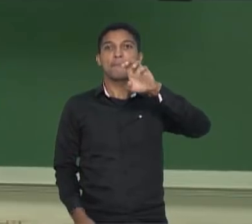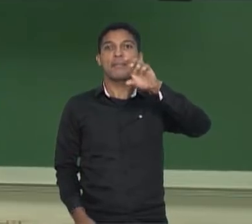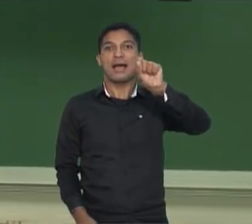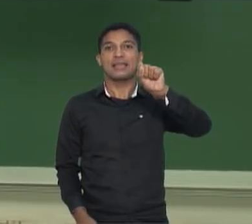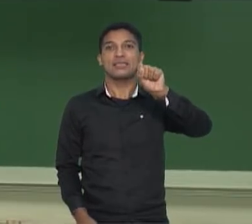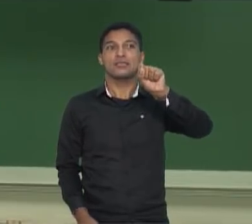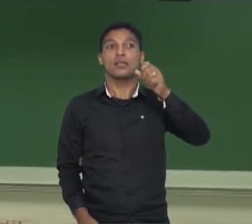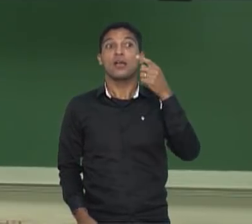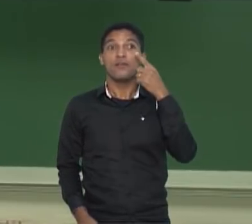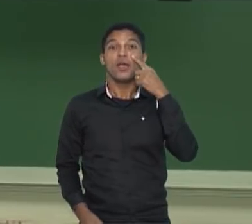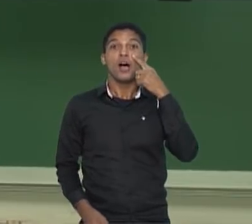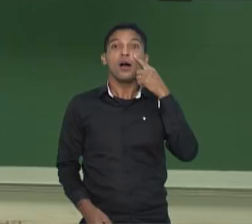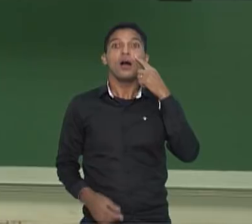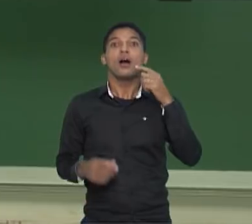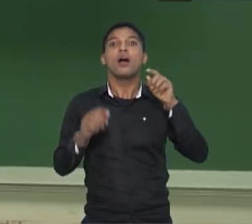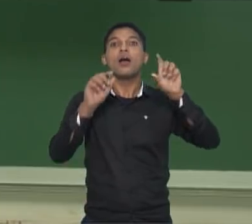seguir.